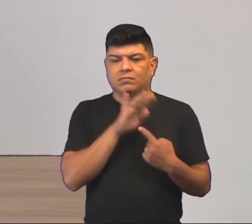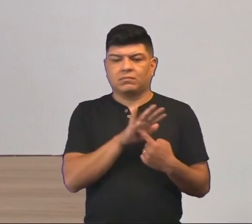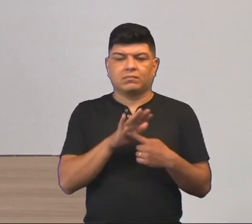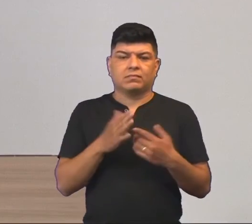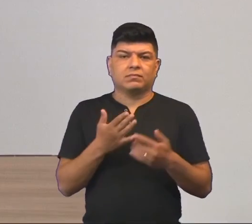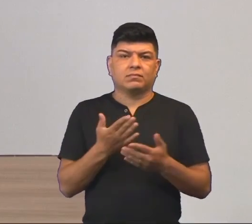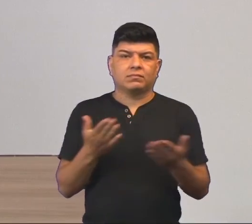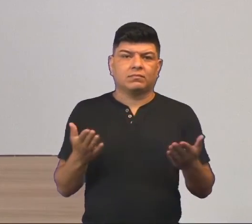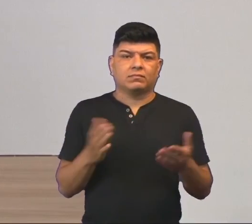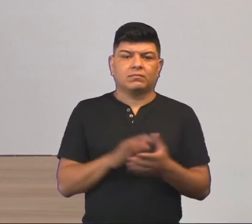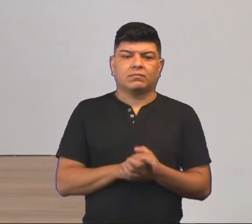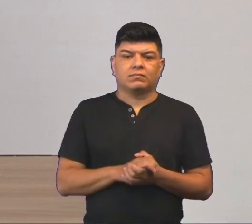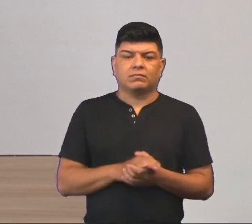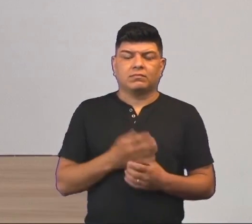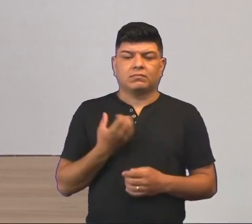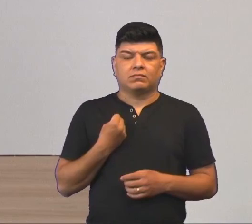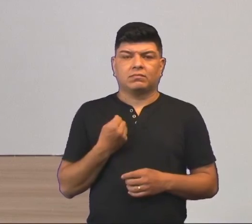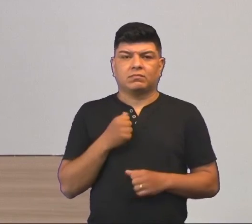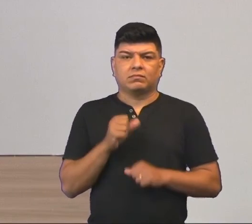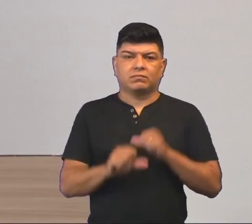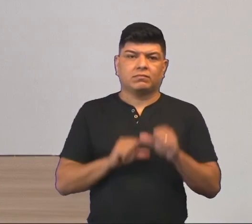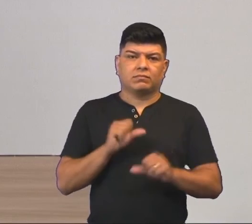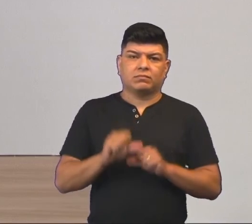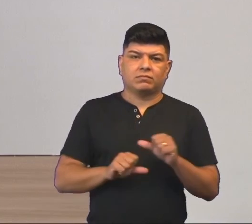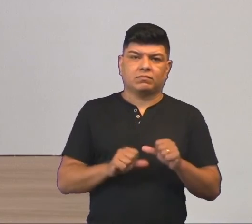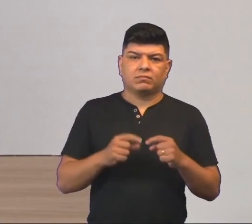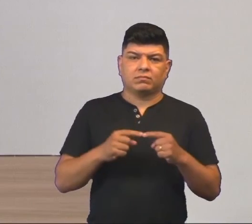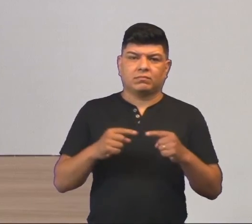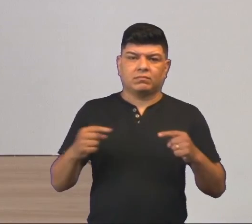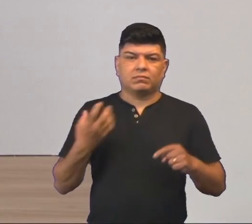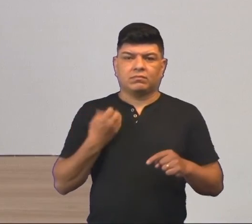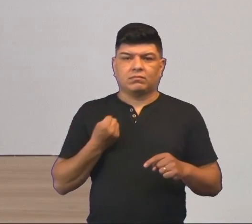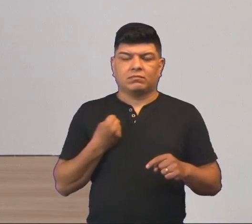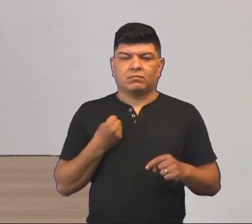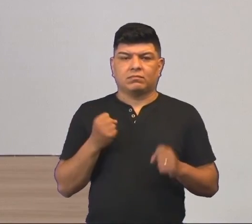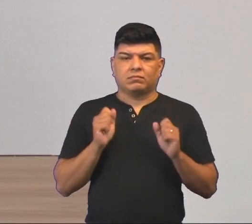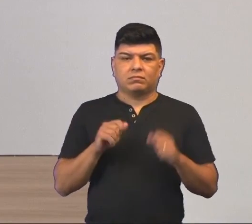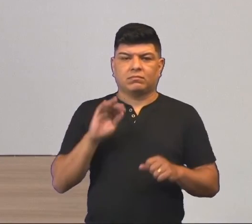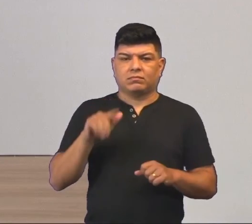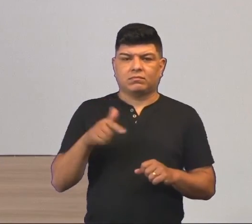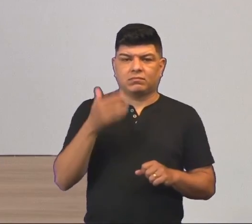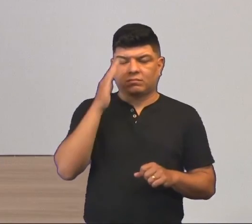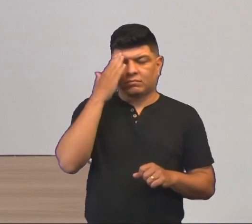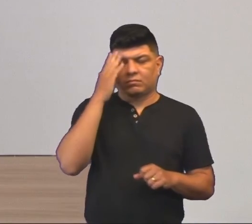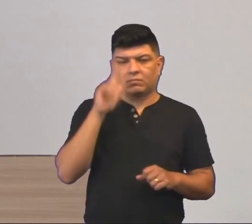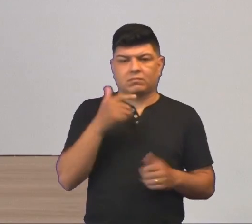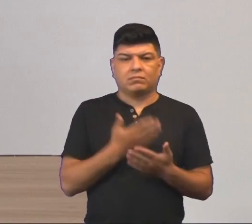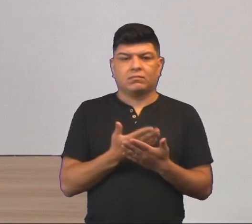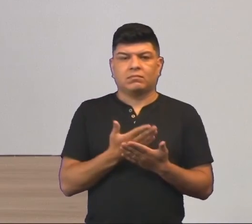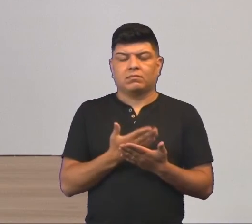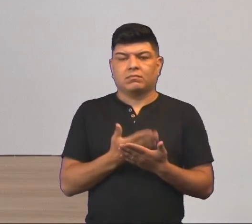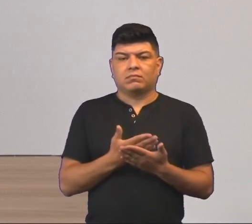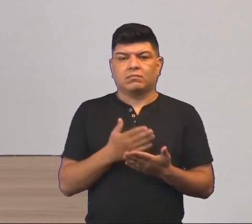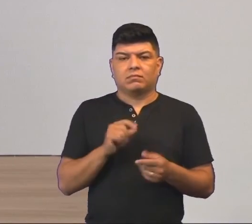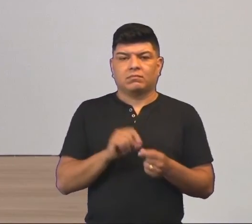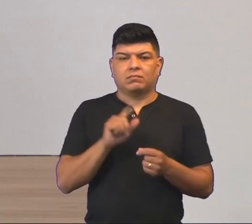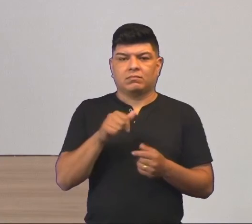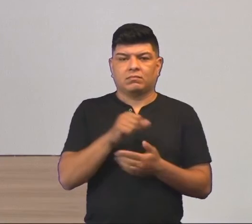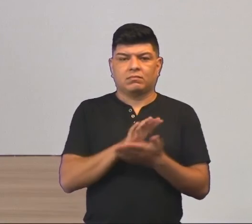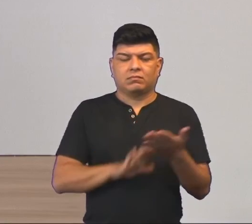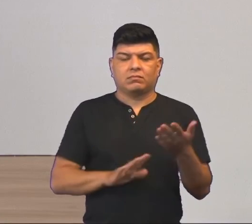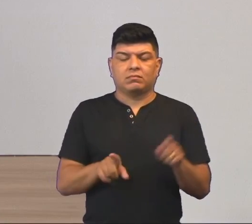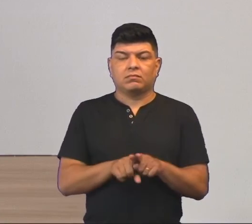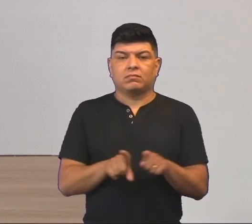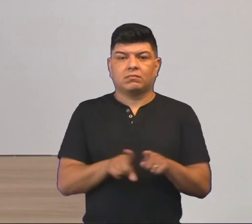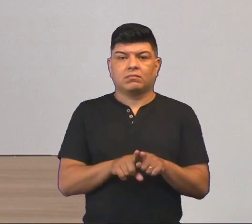acabei de mostrar. Esses números eles vão se alterando nessa reta numérica. A gente vai poder compreender isso na próxima aula, que eu vai fazer outras